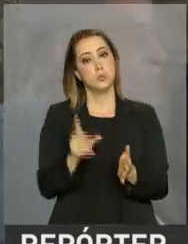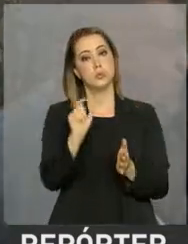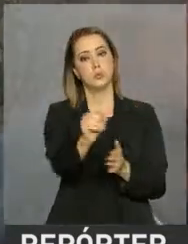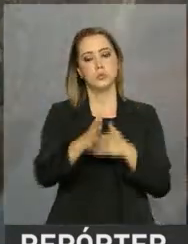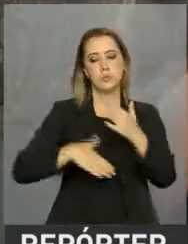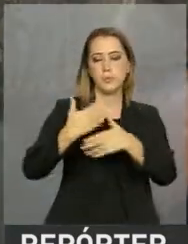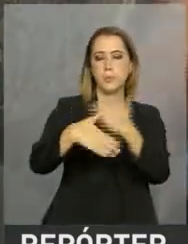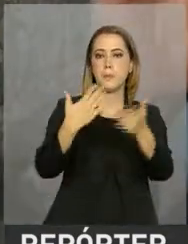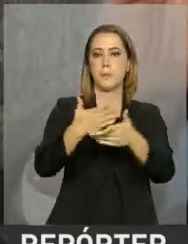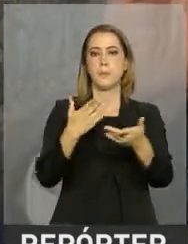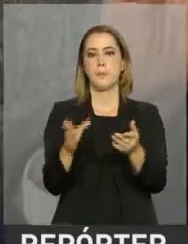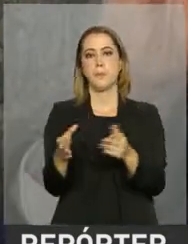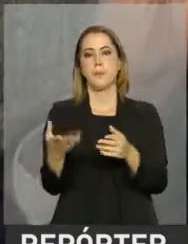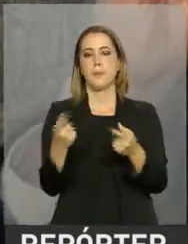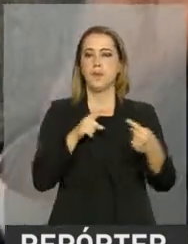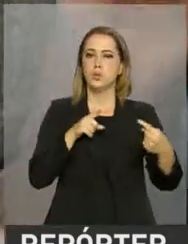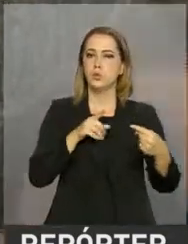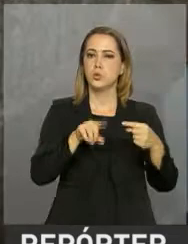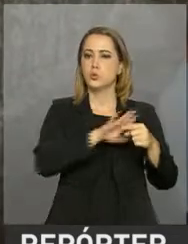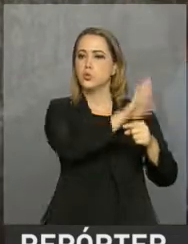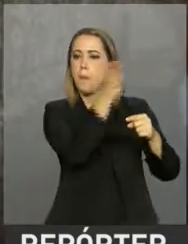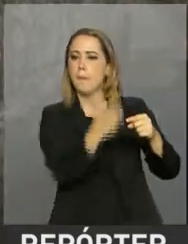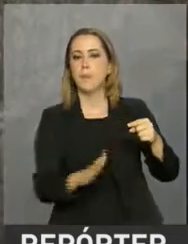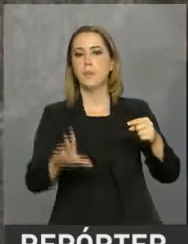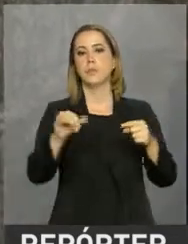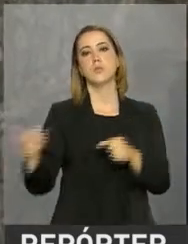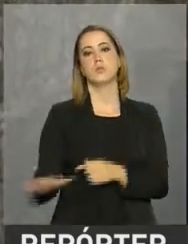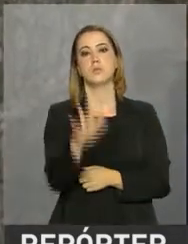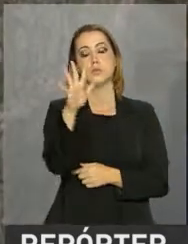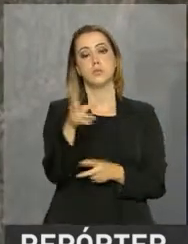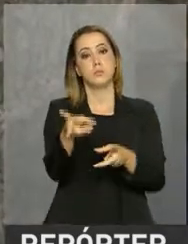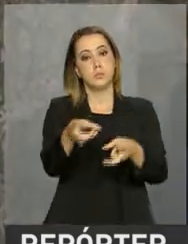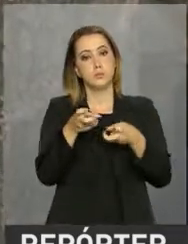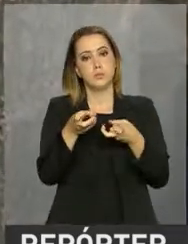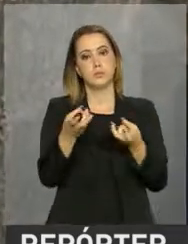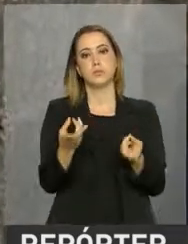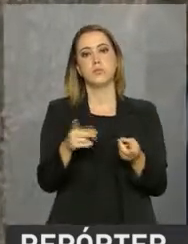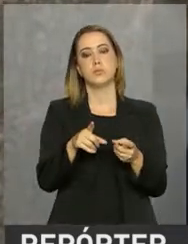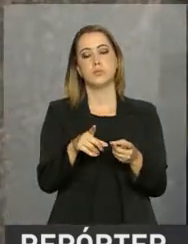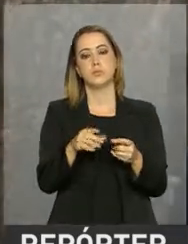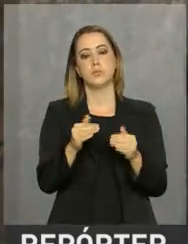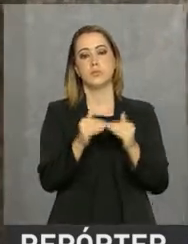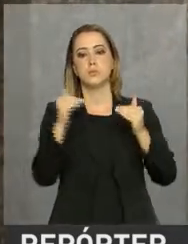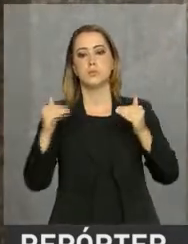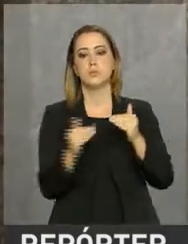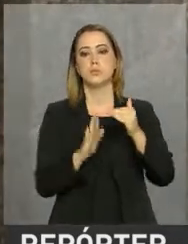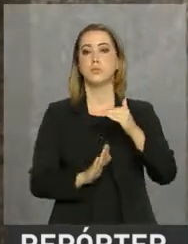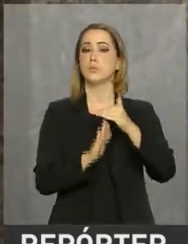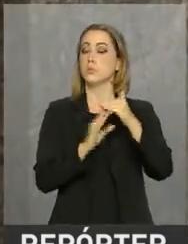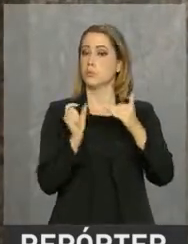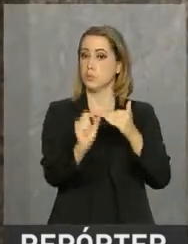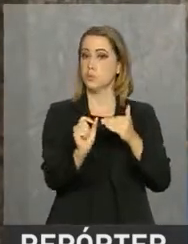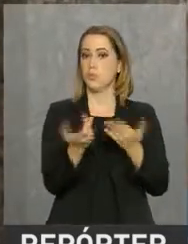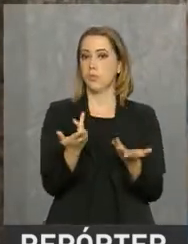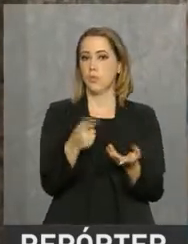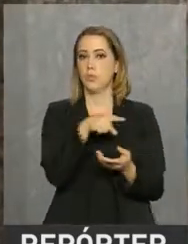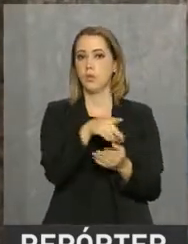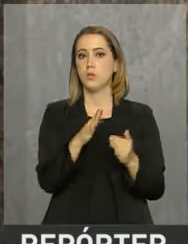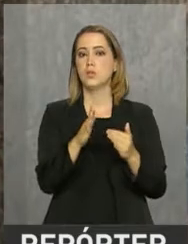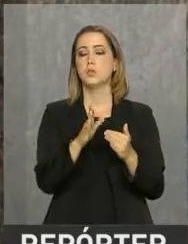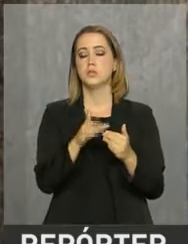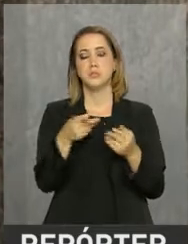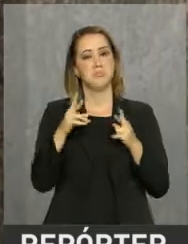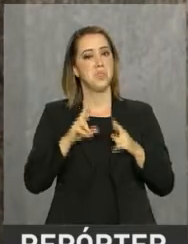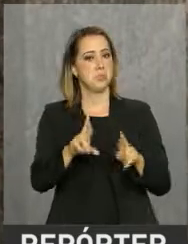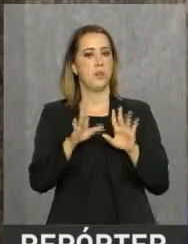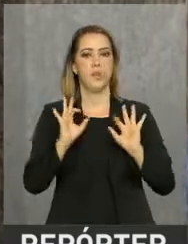processo continuado de convergência da inflação, das expectativas de inflação para a meta. E isso está dentro do